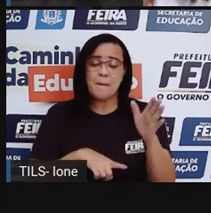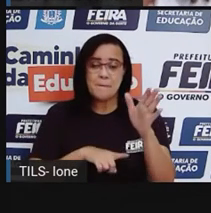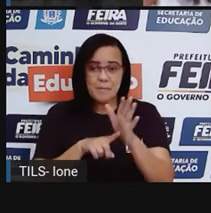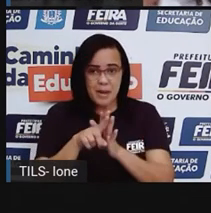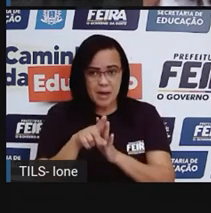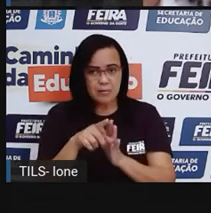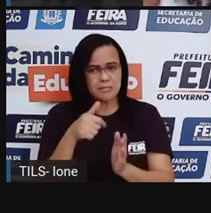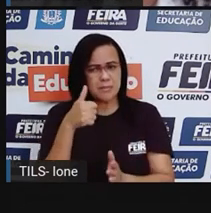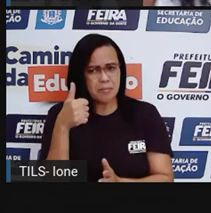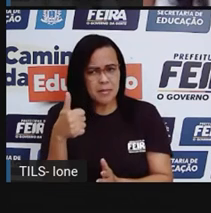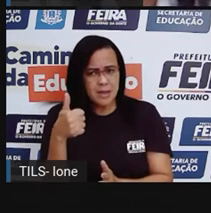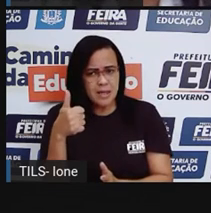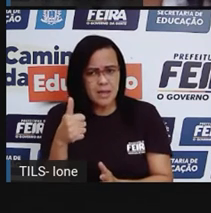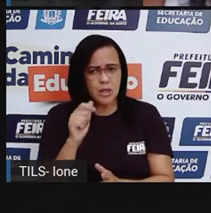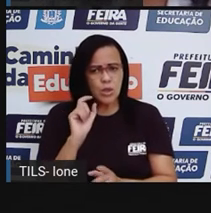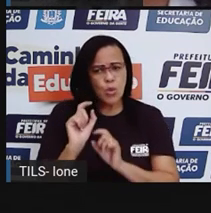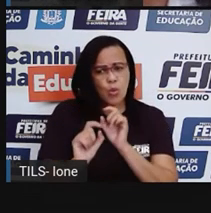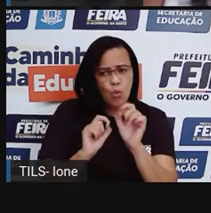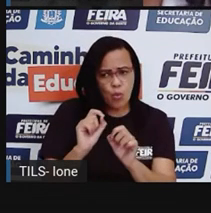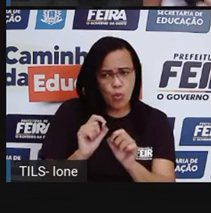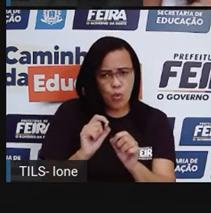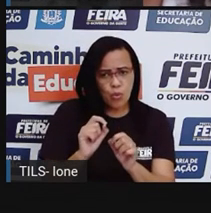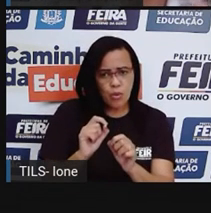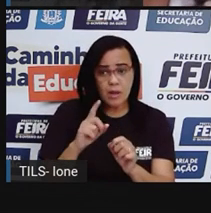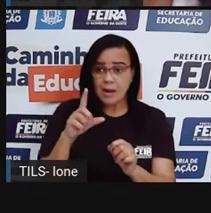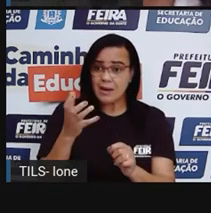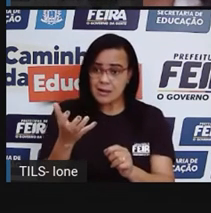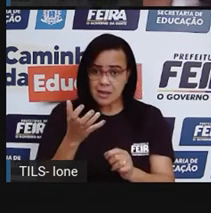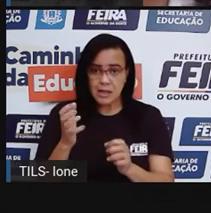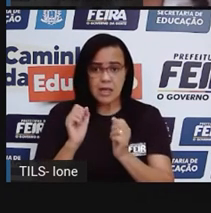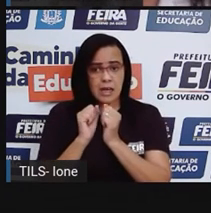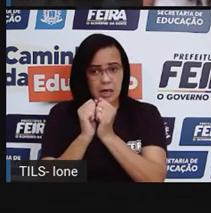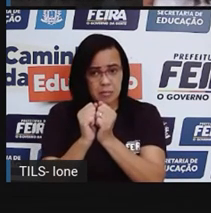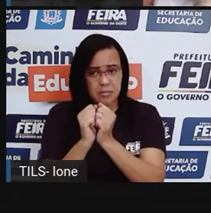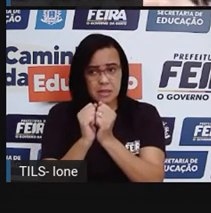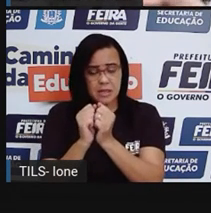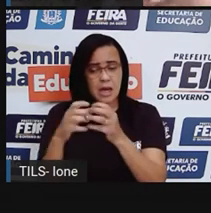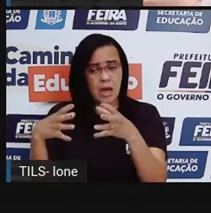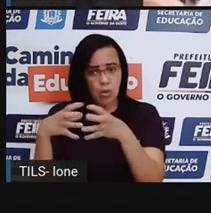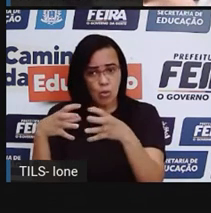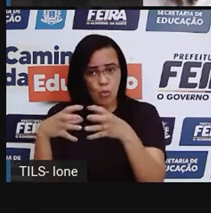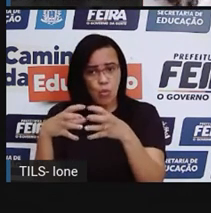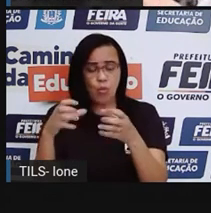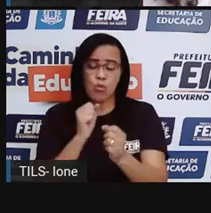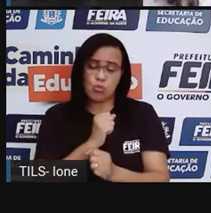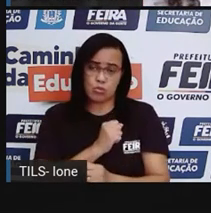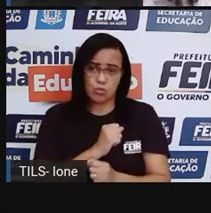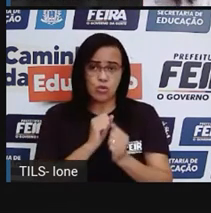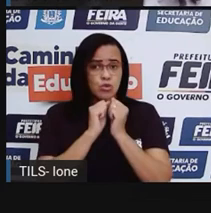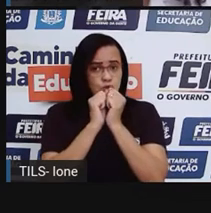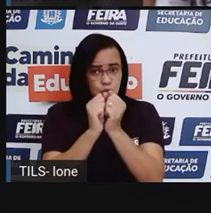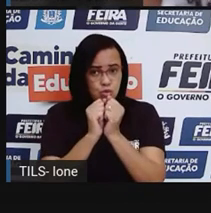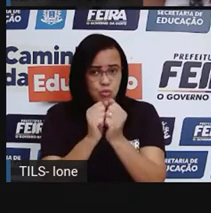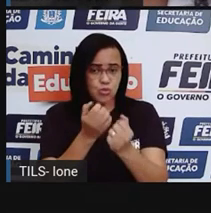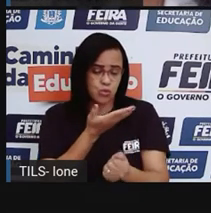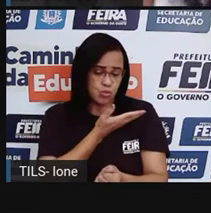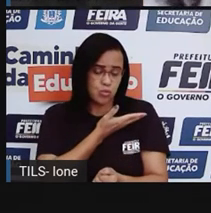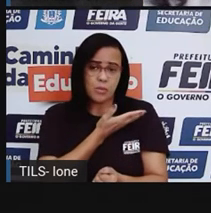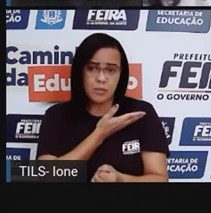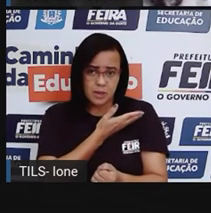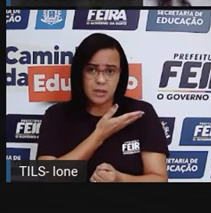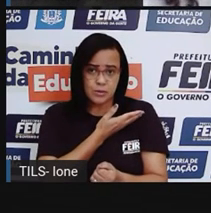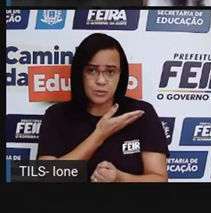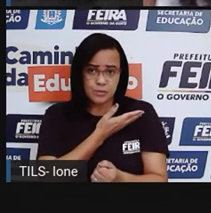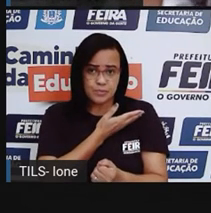com os seus outros colegas, né? Às vezes, no recreio, sempre o mesmo grupinho fica brincando e outras crianças ficam